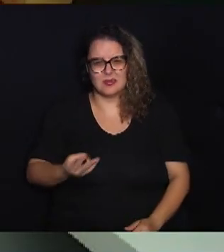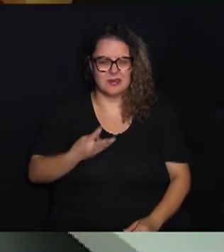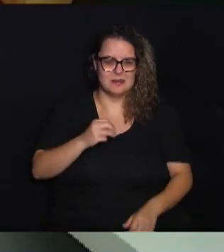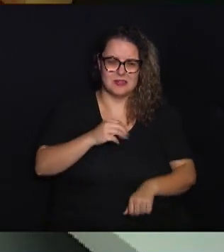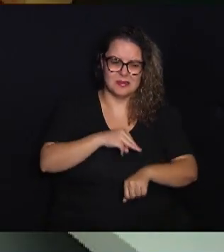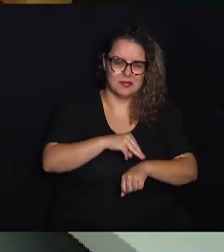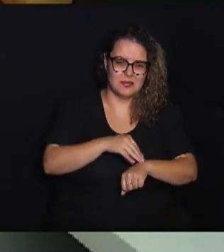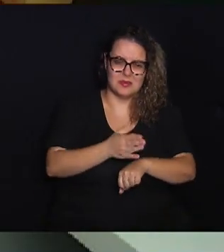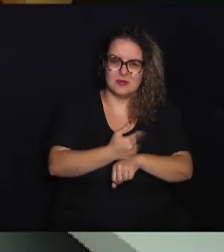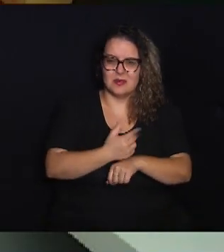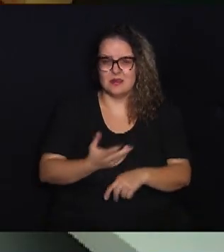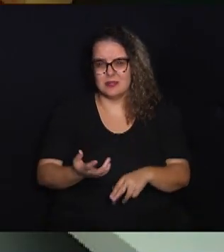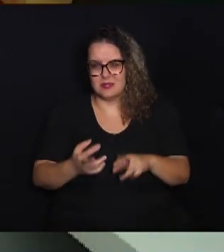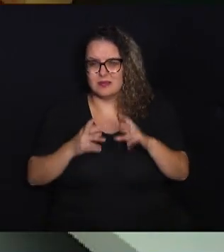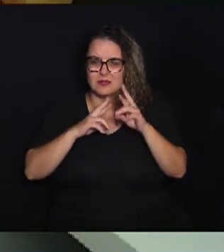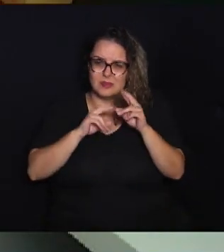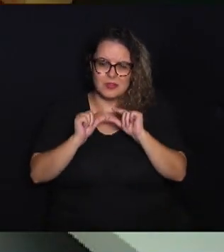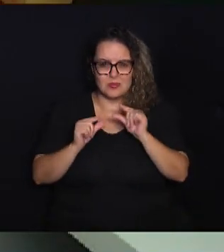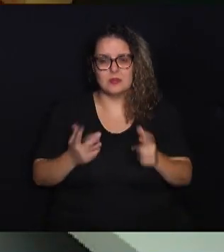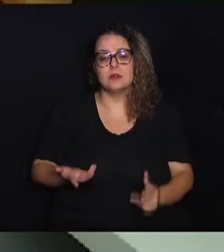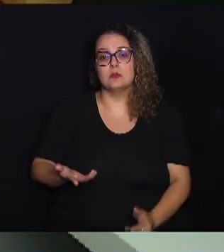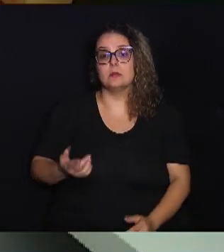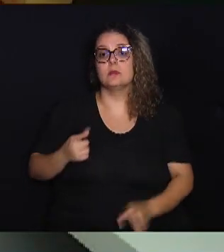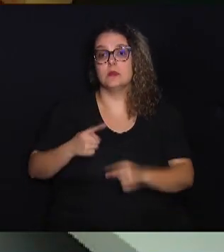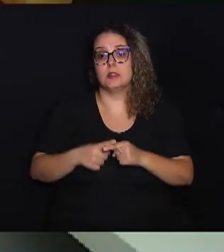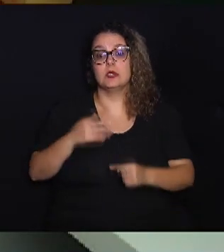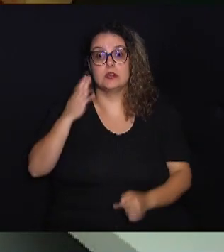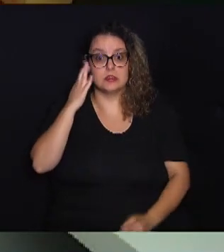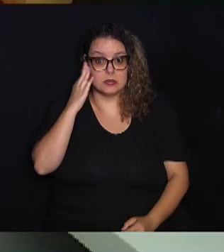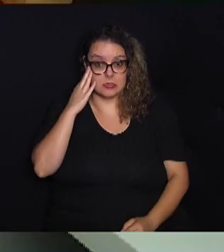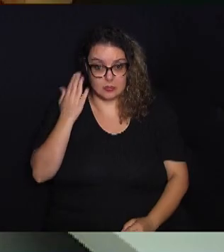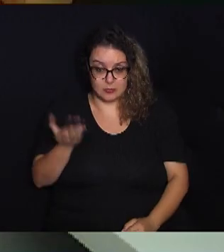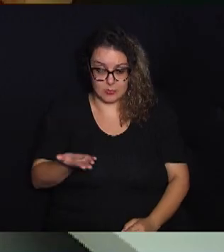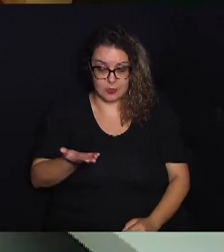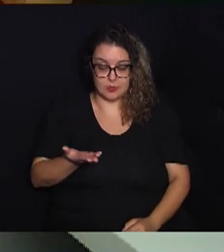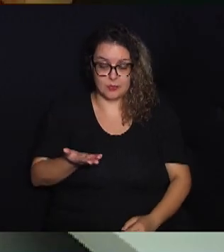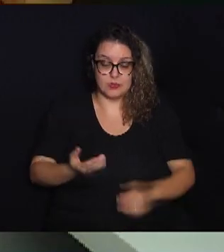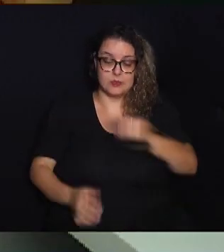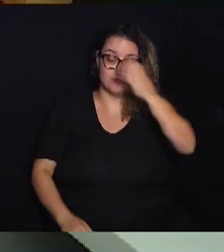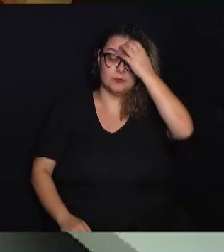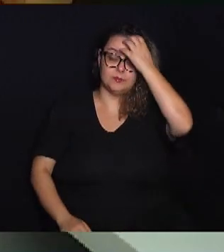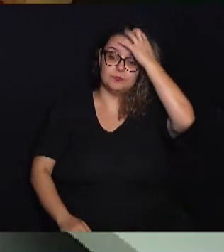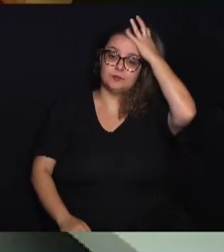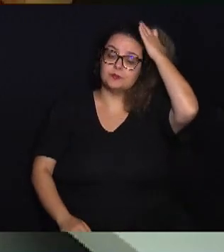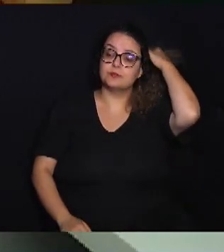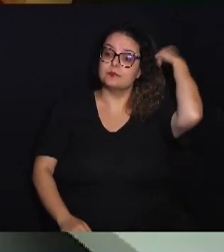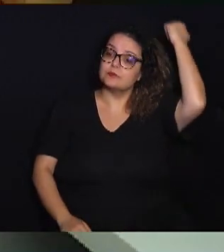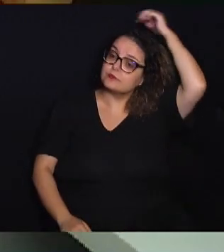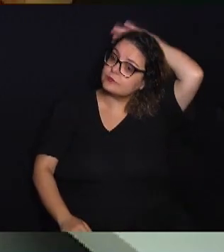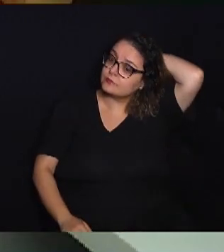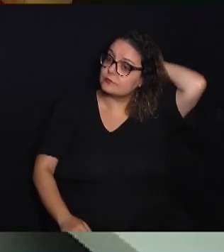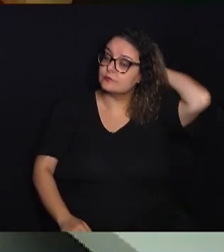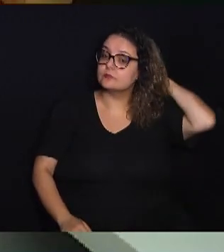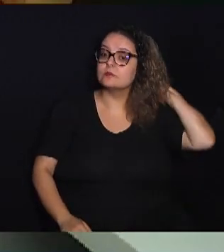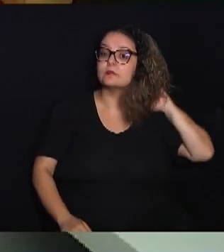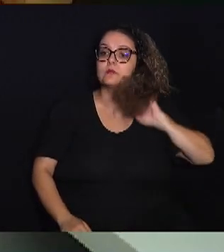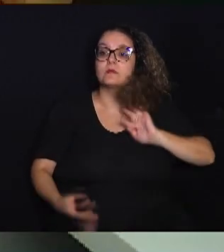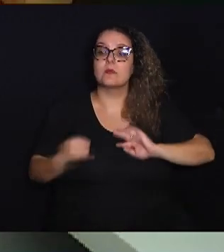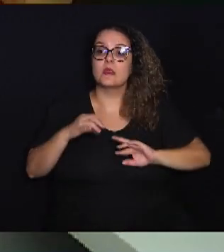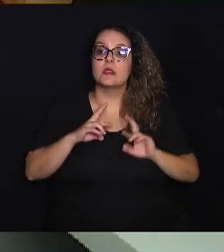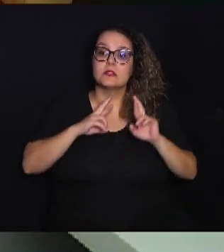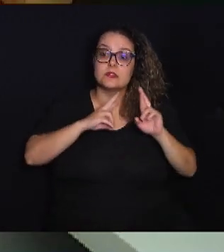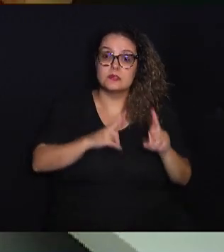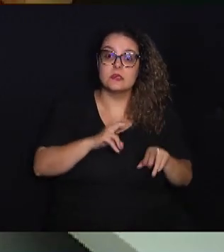está um pouquinho sonolento. Então, o que a gente sabe, né, é que se você dormir demais na